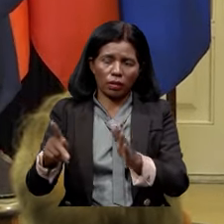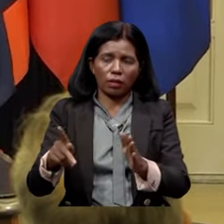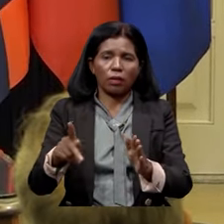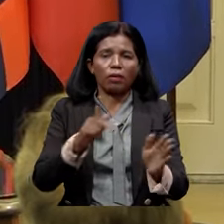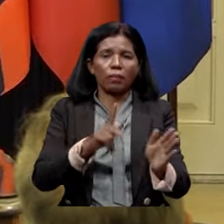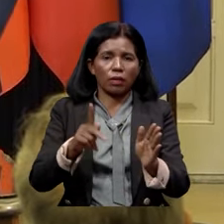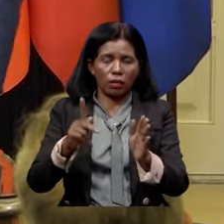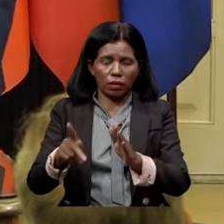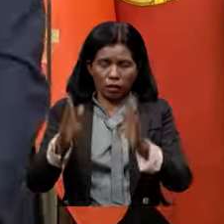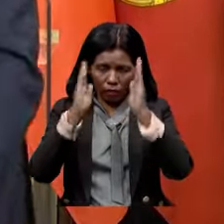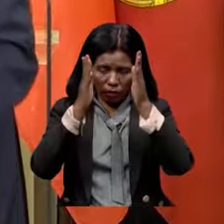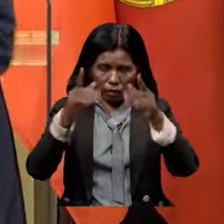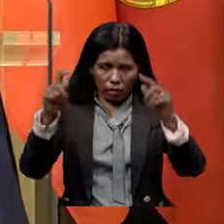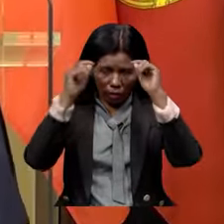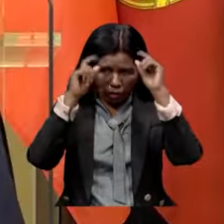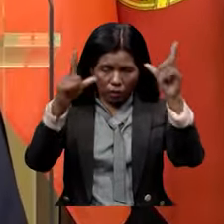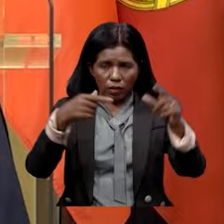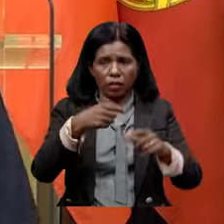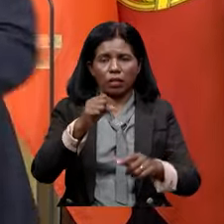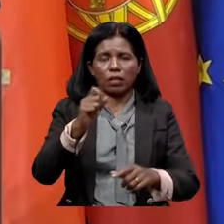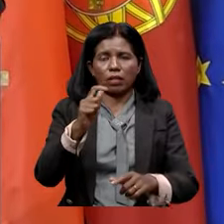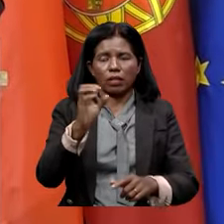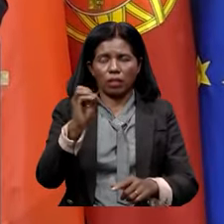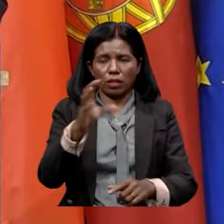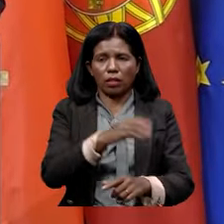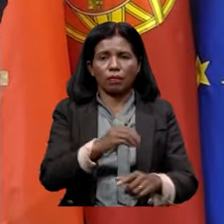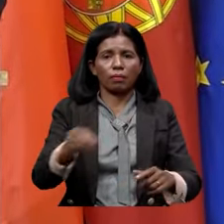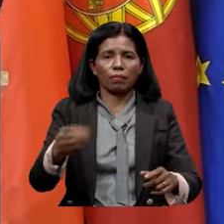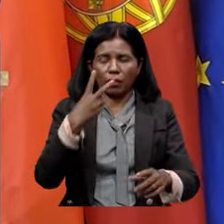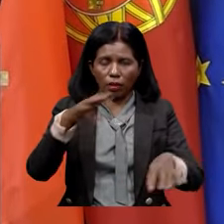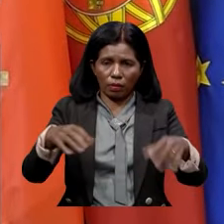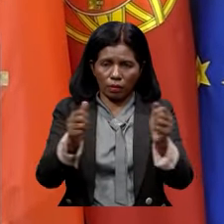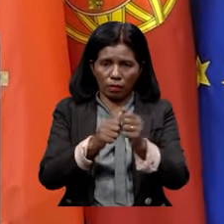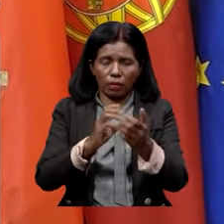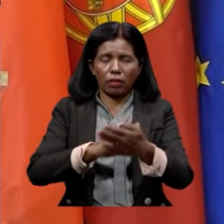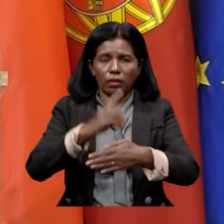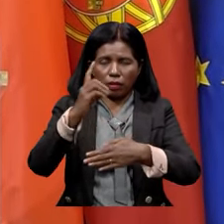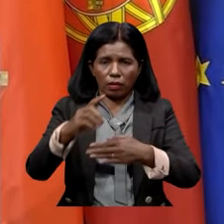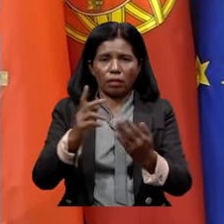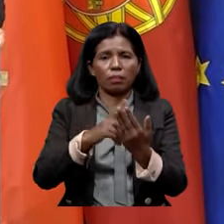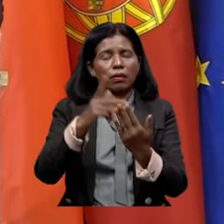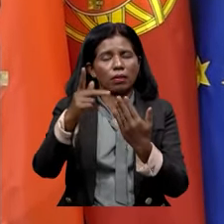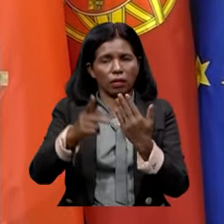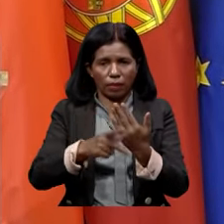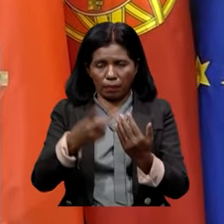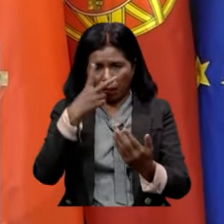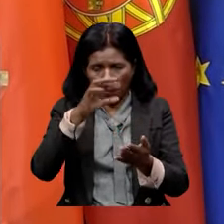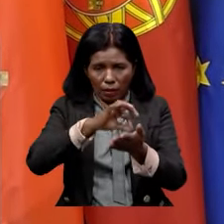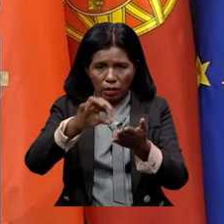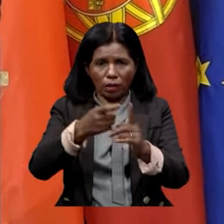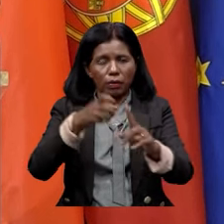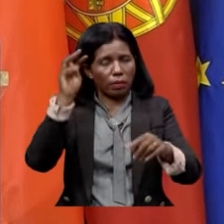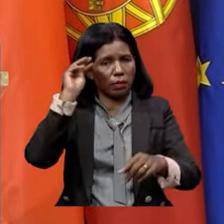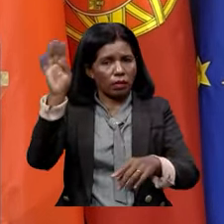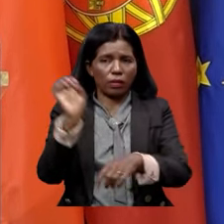investimento estratégico de Timor-Leste, Gastão de Souza, no protocolo da cooperação desenvolvimento do programa Review, assina o ministro